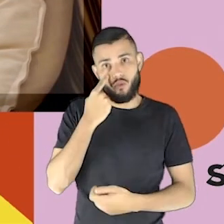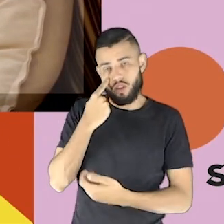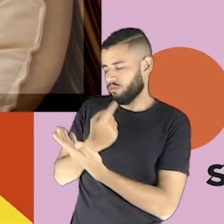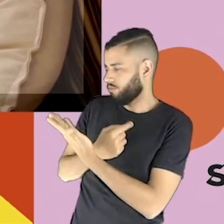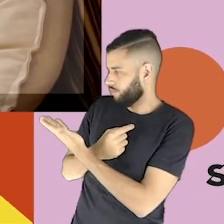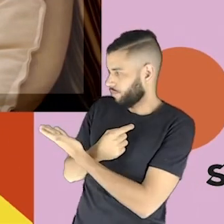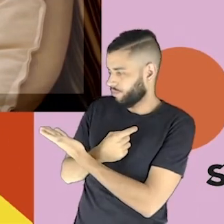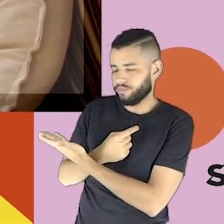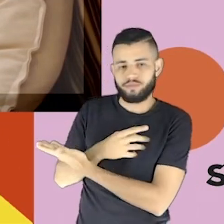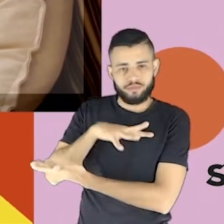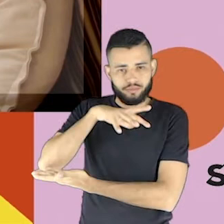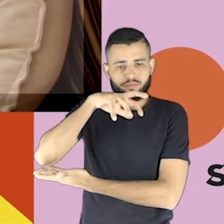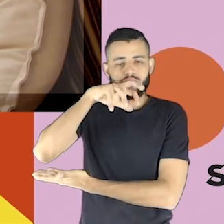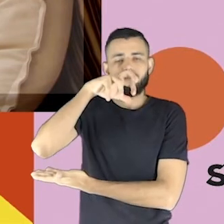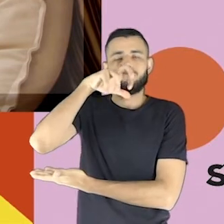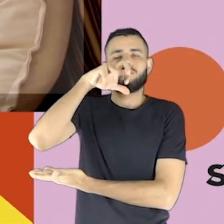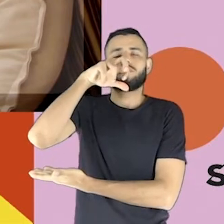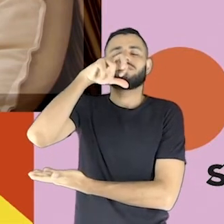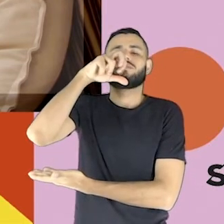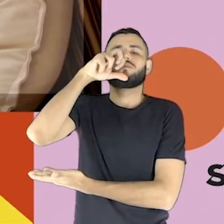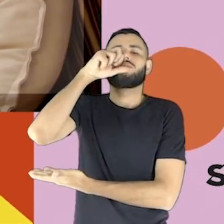Energia vai lá no centro. Inspiro, abro.